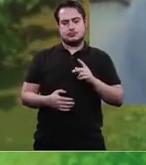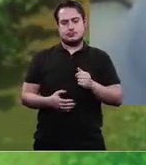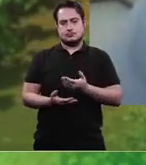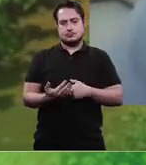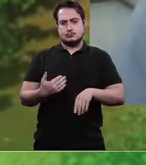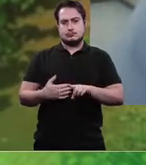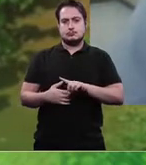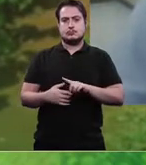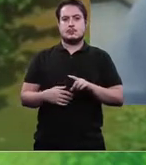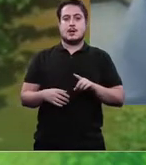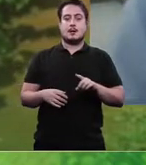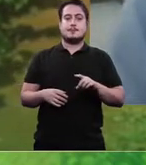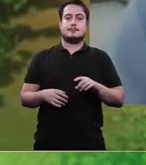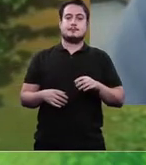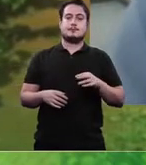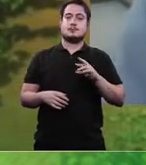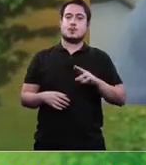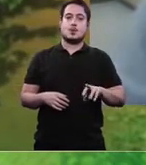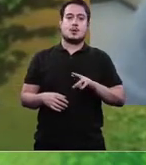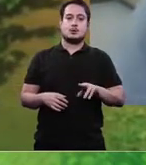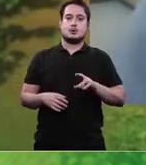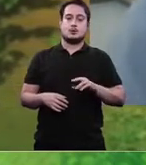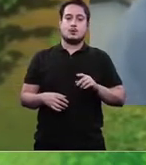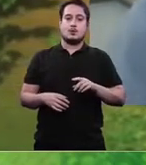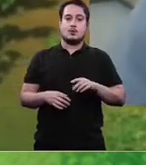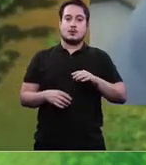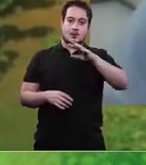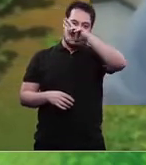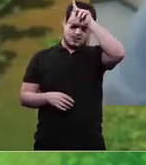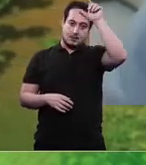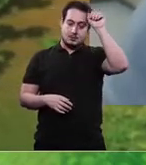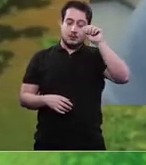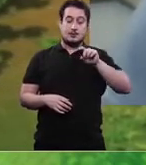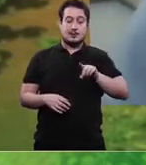empreendedores brasileiros, não é só da Amazônia, é do Brasil todo,